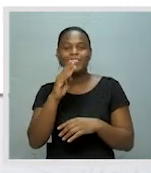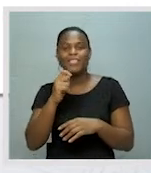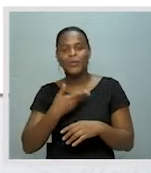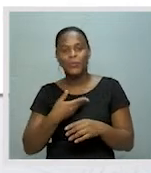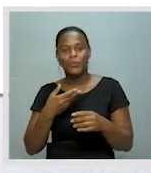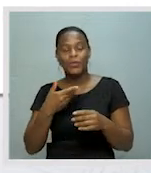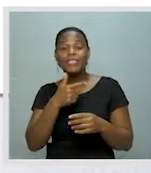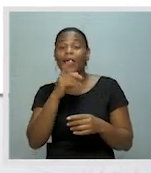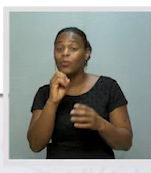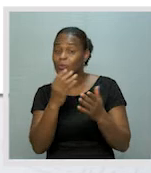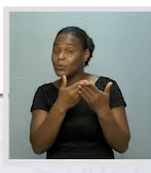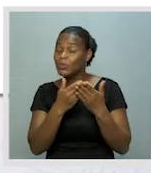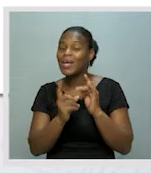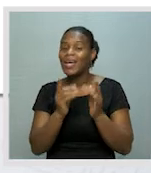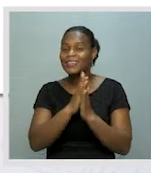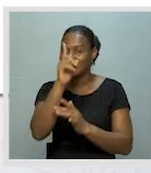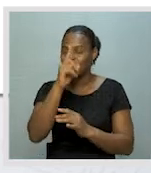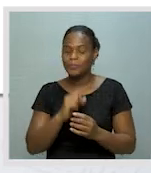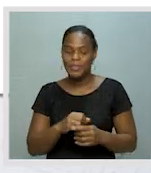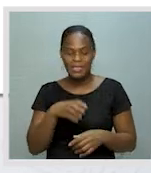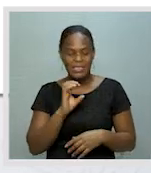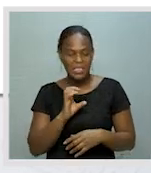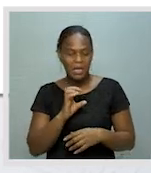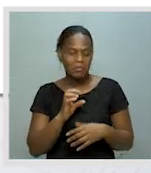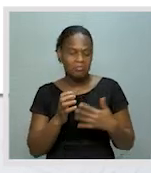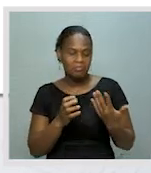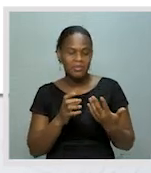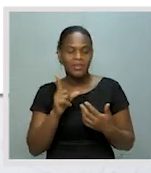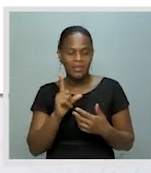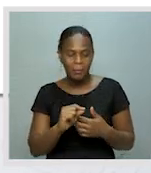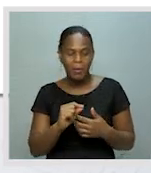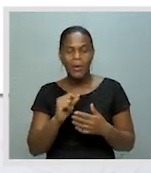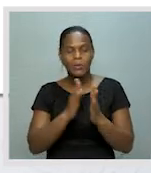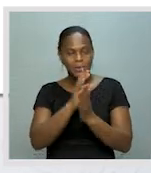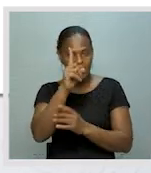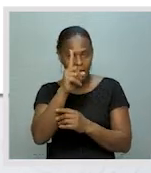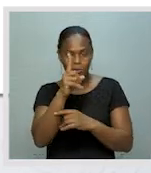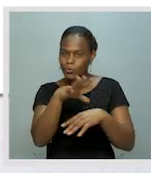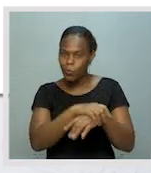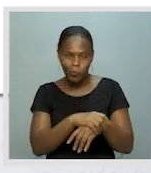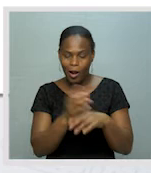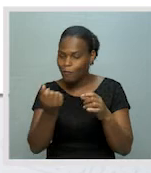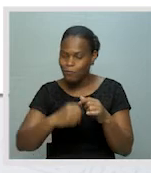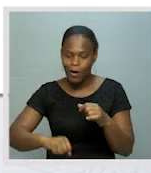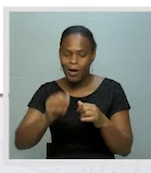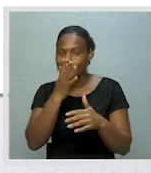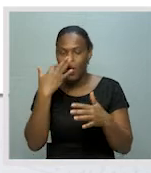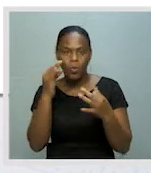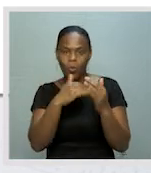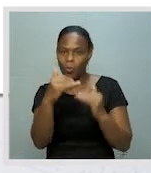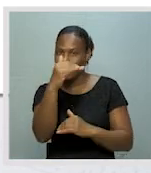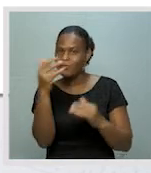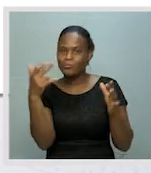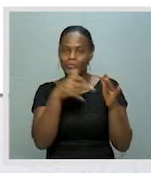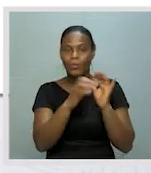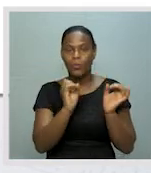o sagrado. E a linha C. O sagrado é delimitado, intocável, inviolável, sobrenatural e transcendente.